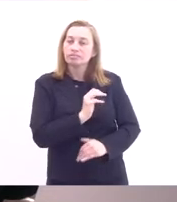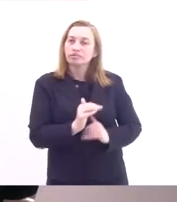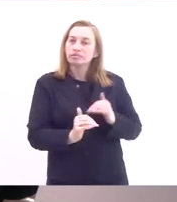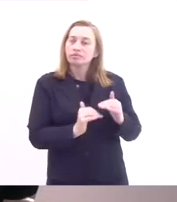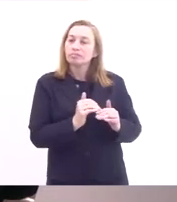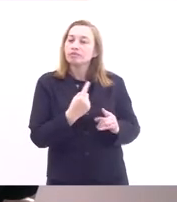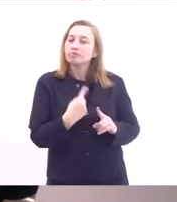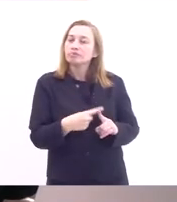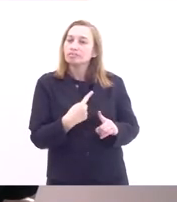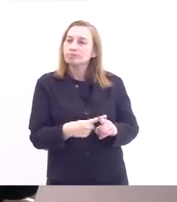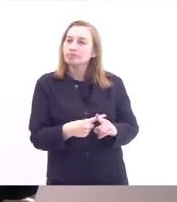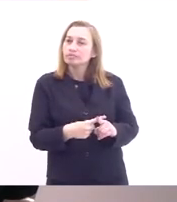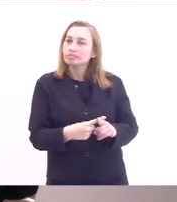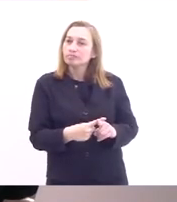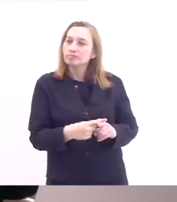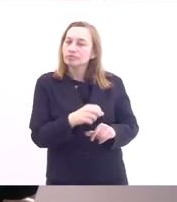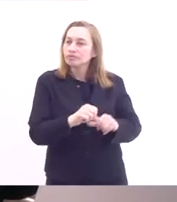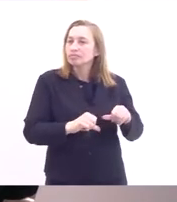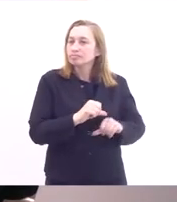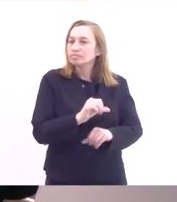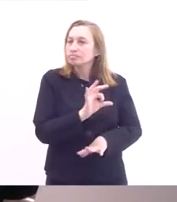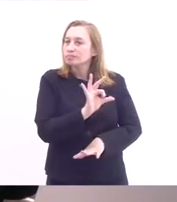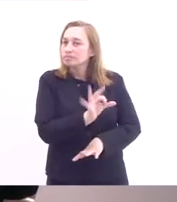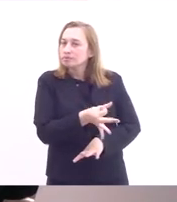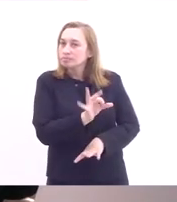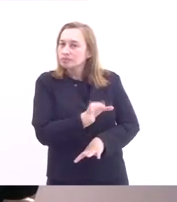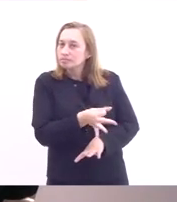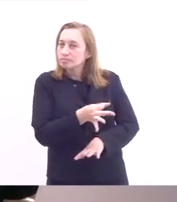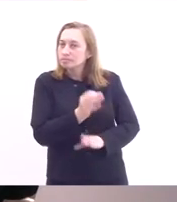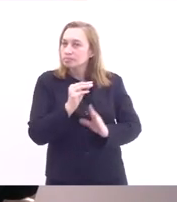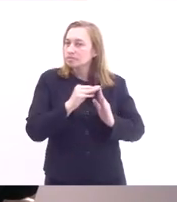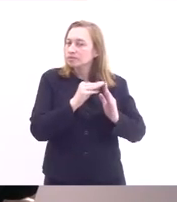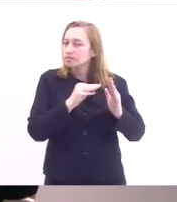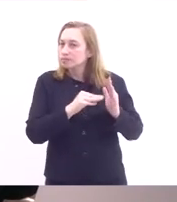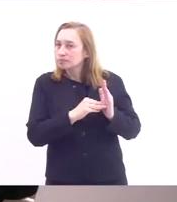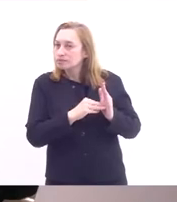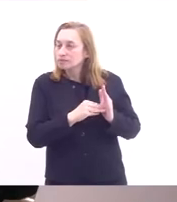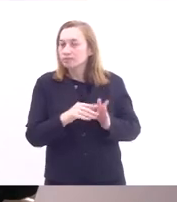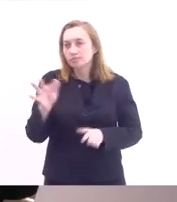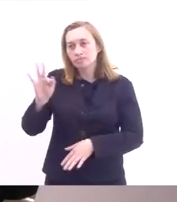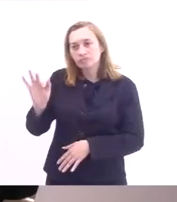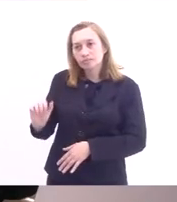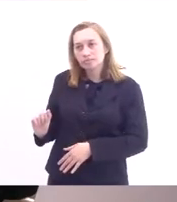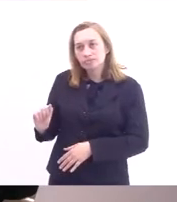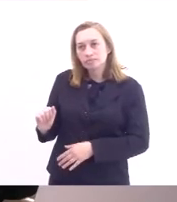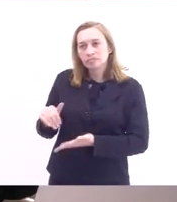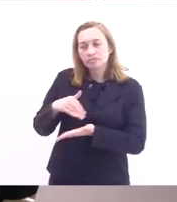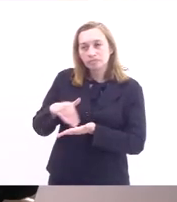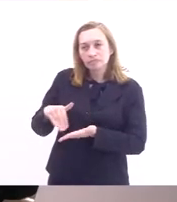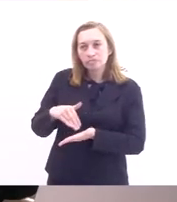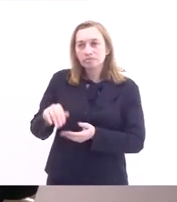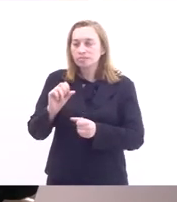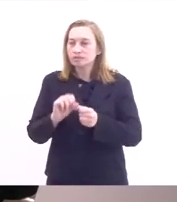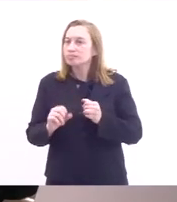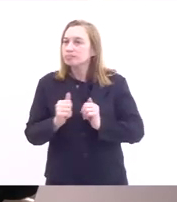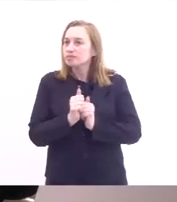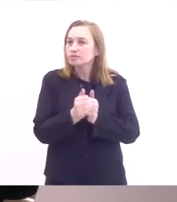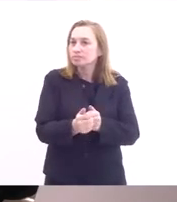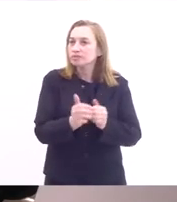com a mudança correta de metodologia que a Fazenda fez, acompanhando